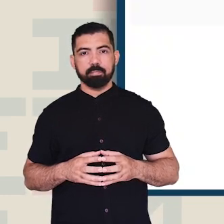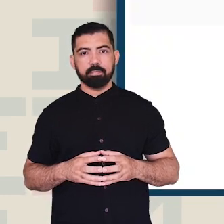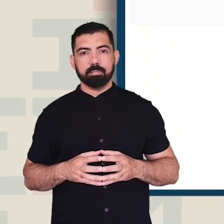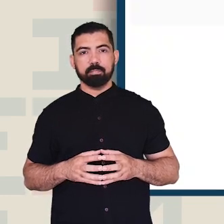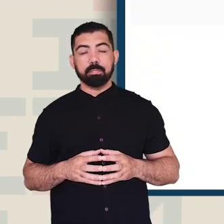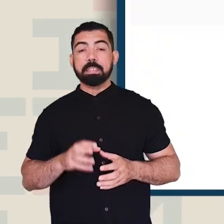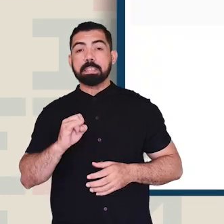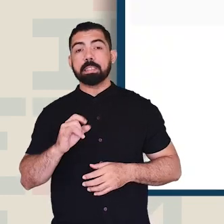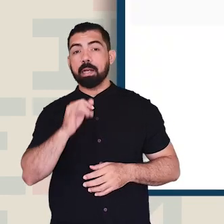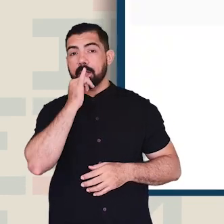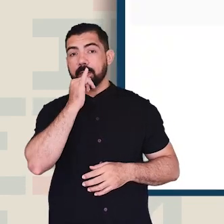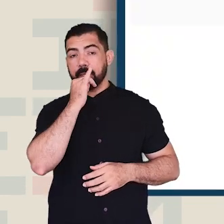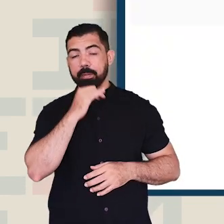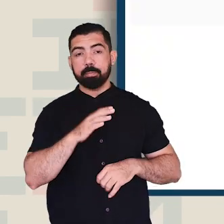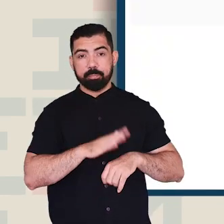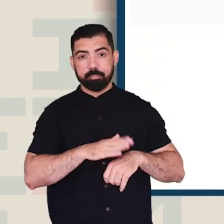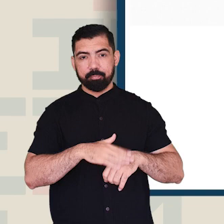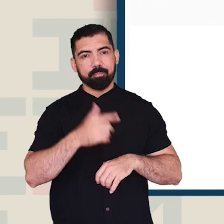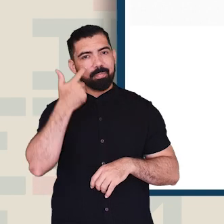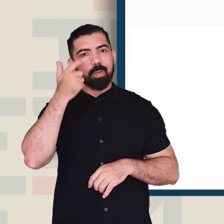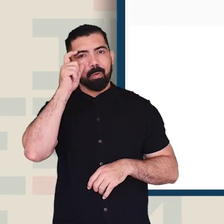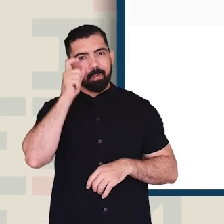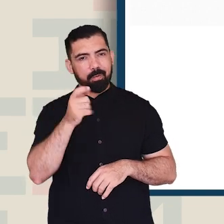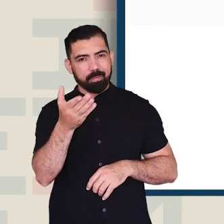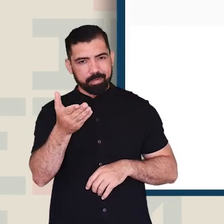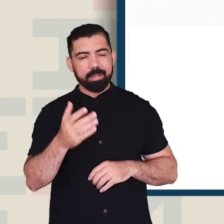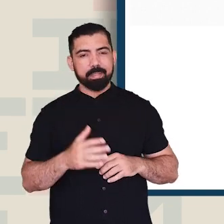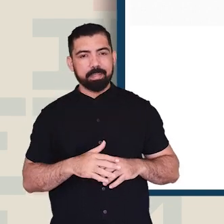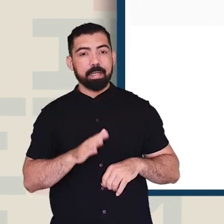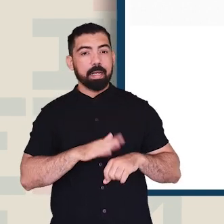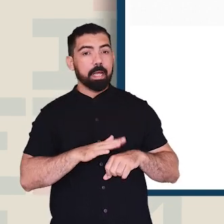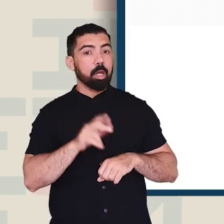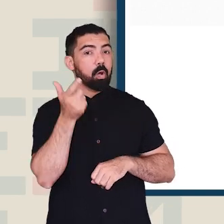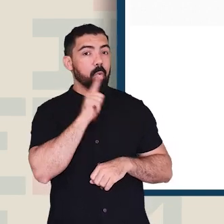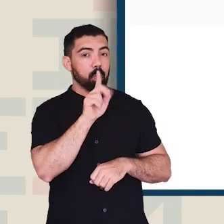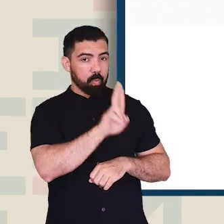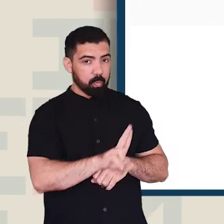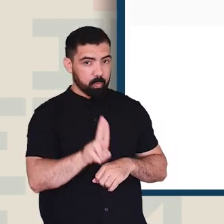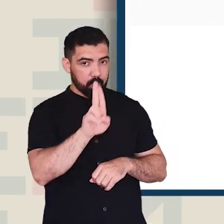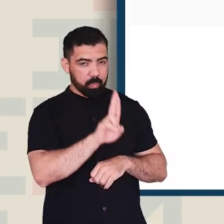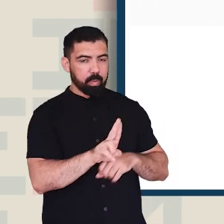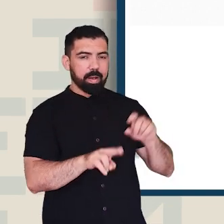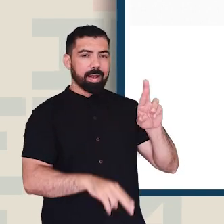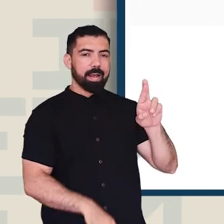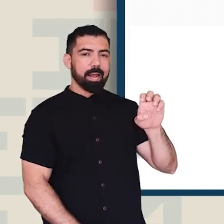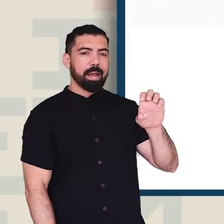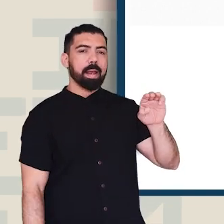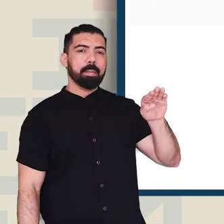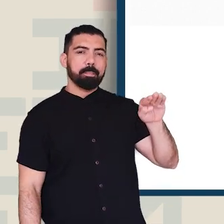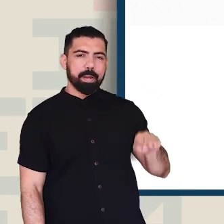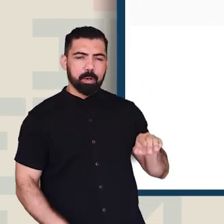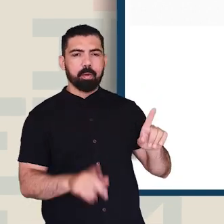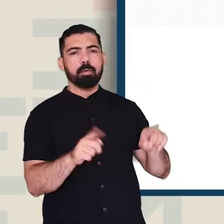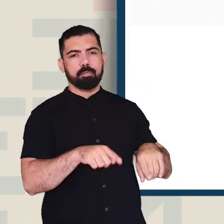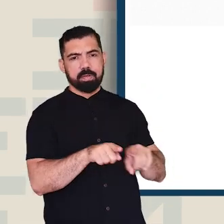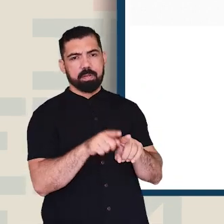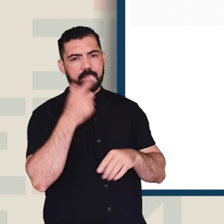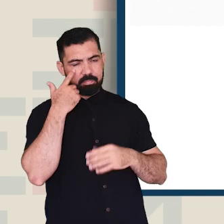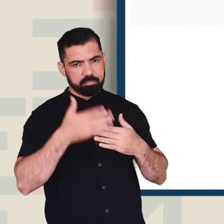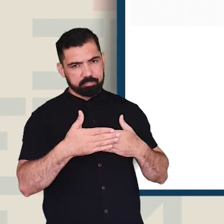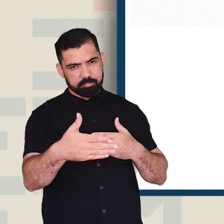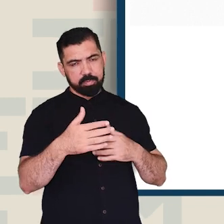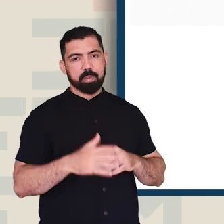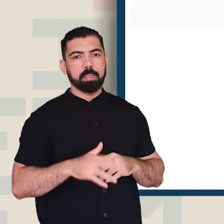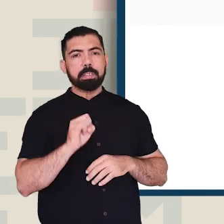Se eu estou em... Olha o interessante como eu poderia usar essa tríade também em Ré menor, isso aí a gente vai ver também mais à frente.